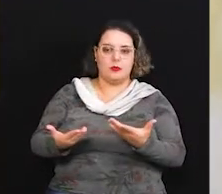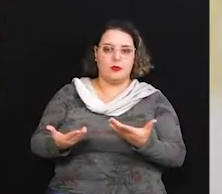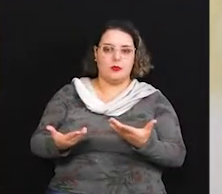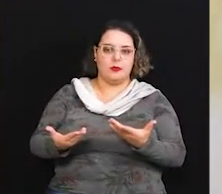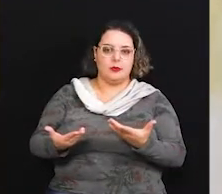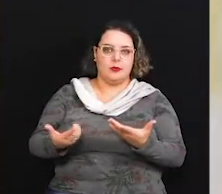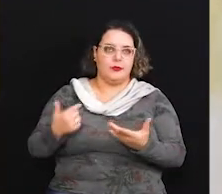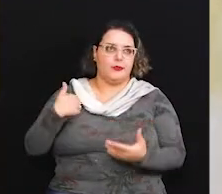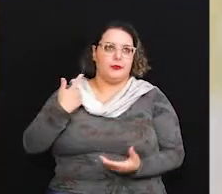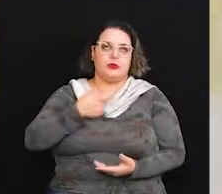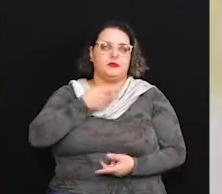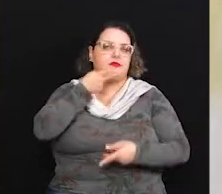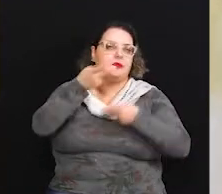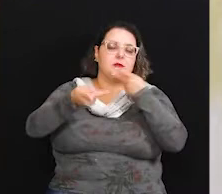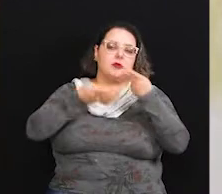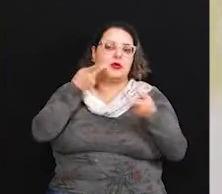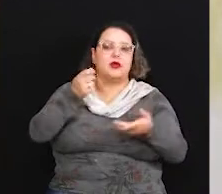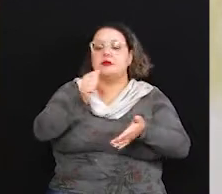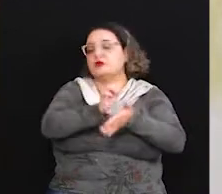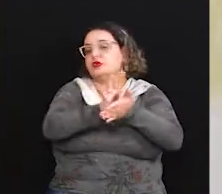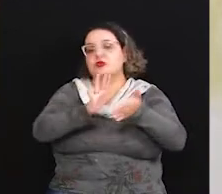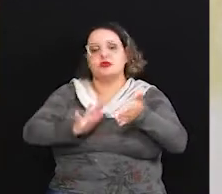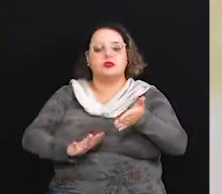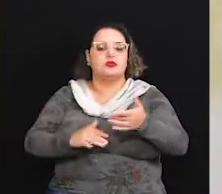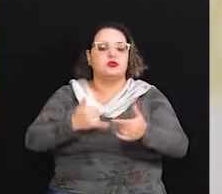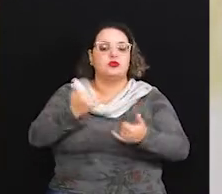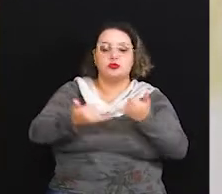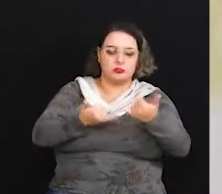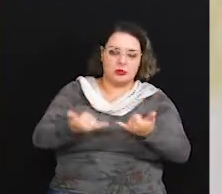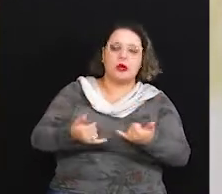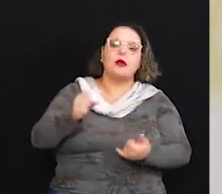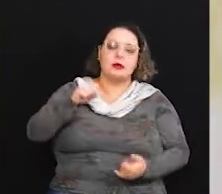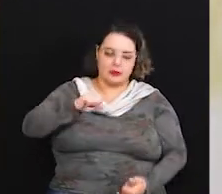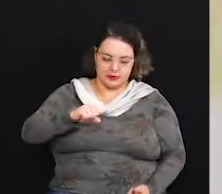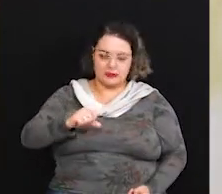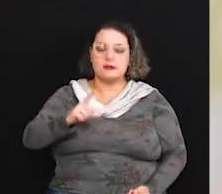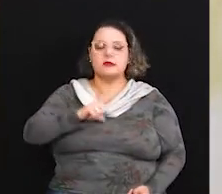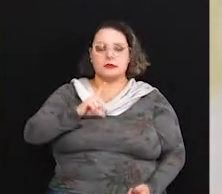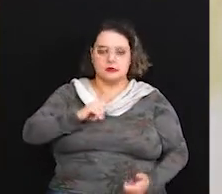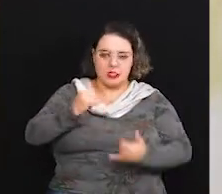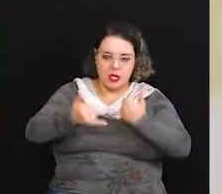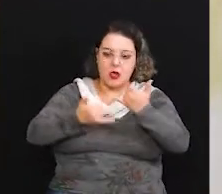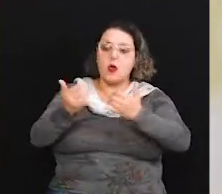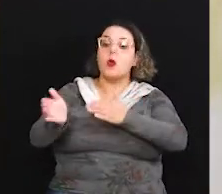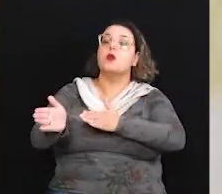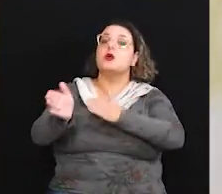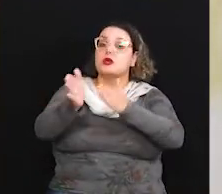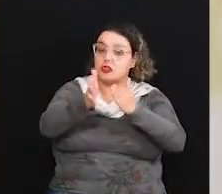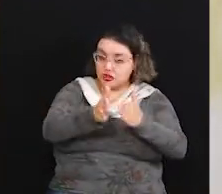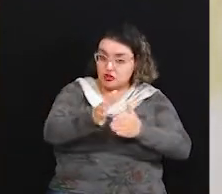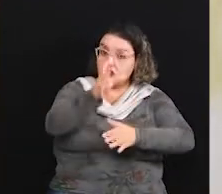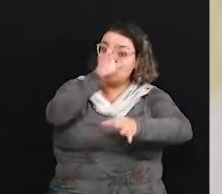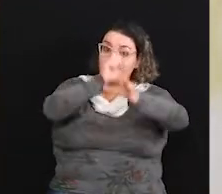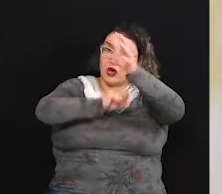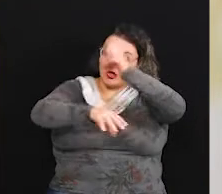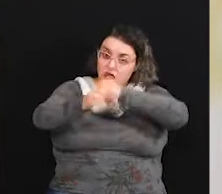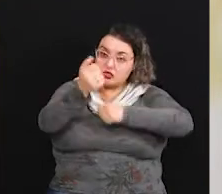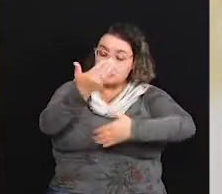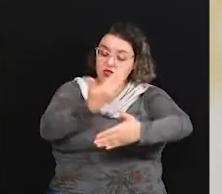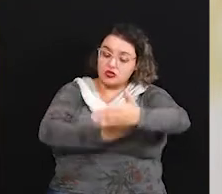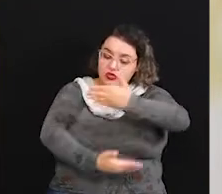que as atividades e tudo está em cima de um brincar, né? Um brincar direcionado, um brincar